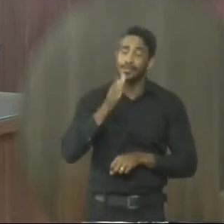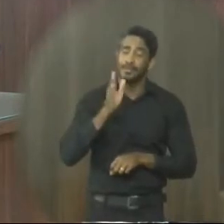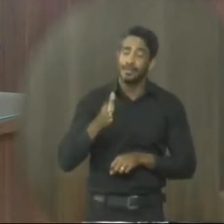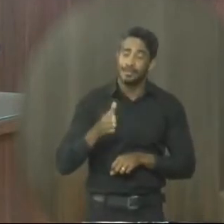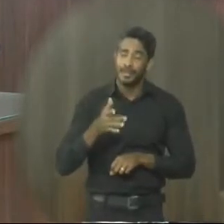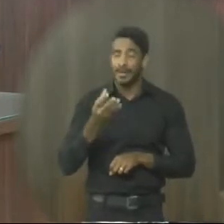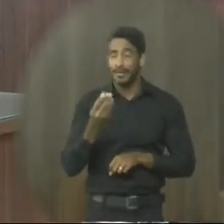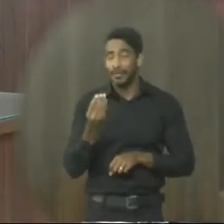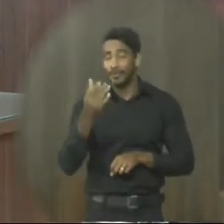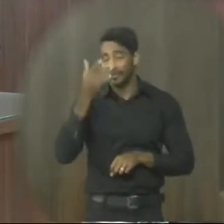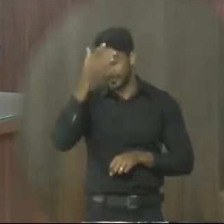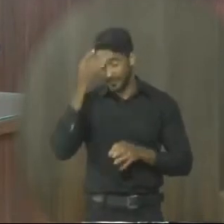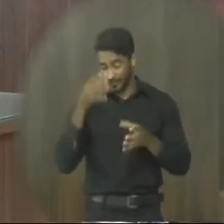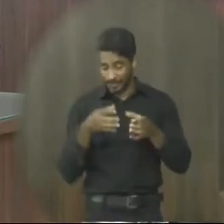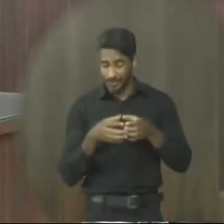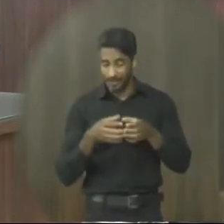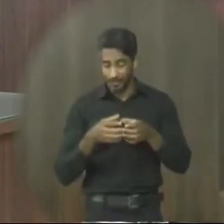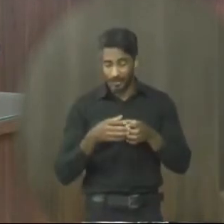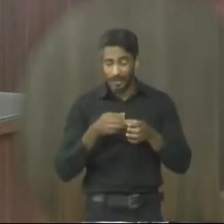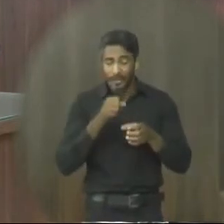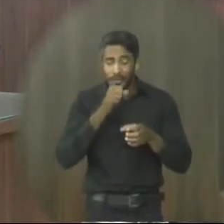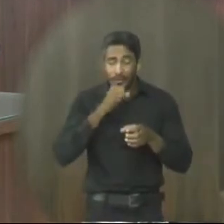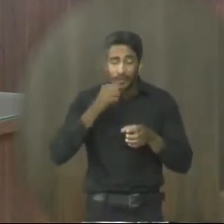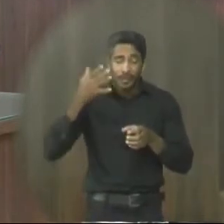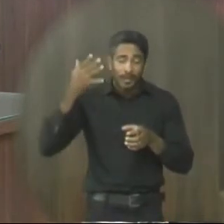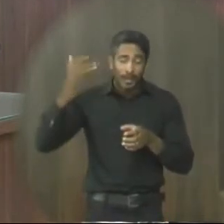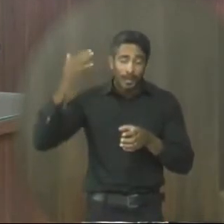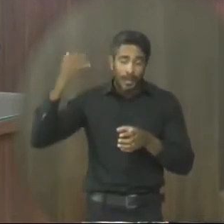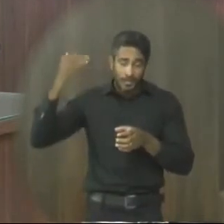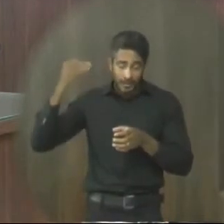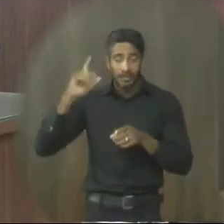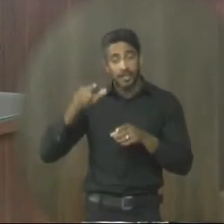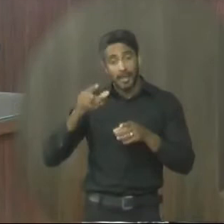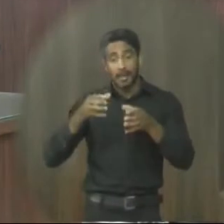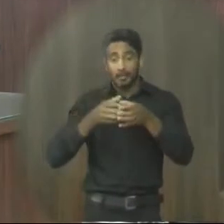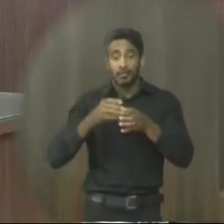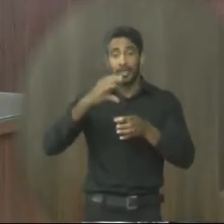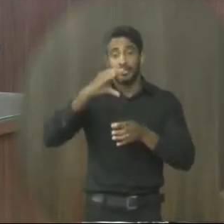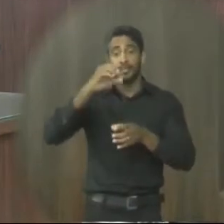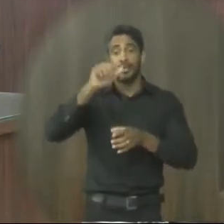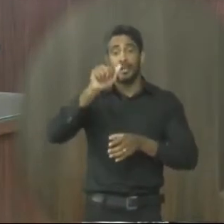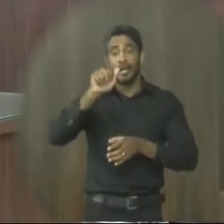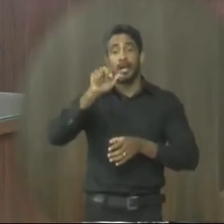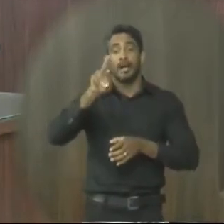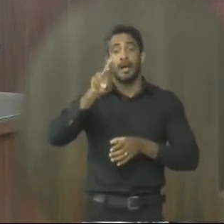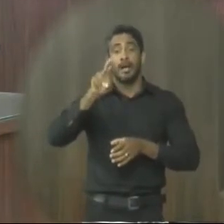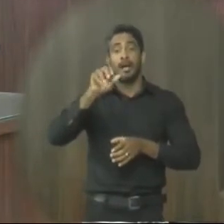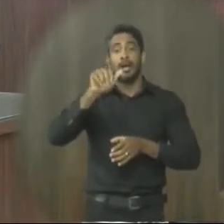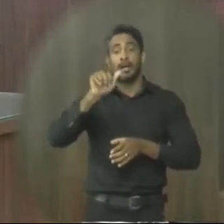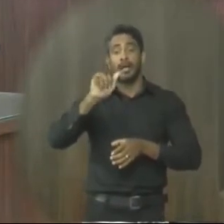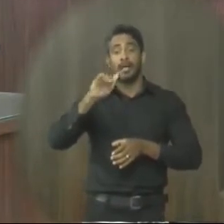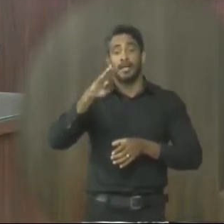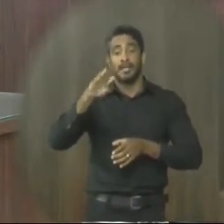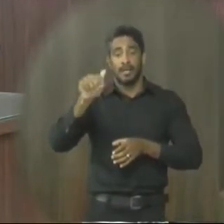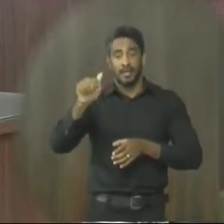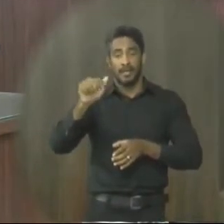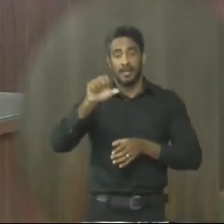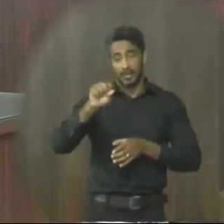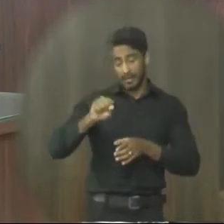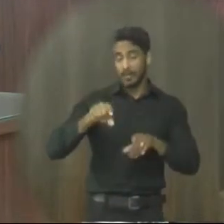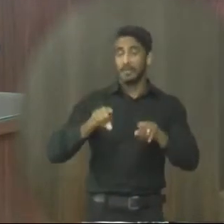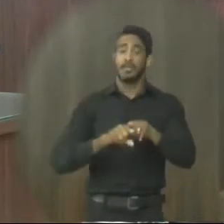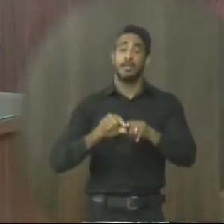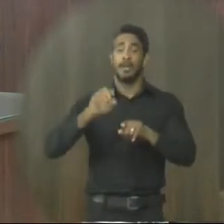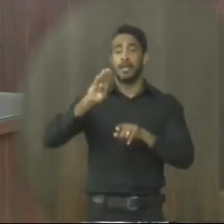idosas, uma comunidade antiga, que é a comunidade Caraíbas, tanto Caraíbas quanto Barbosa.